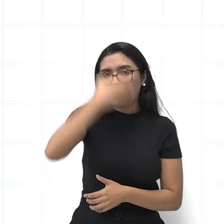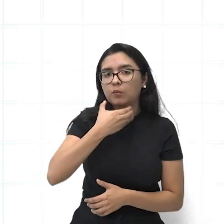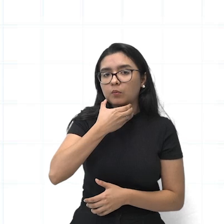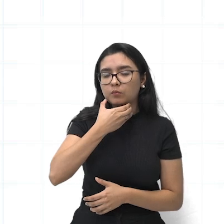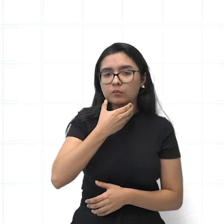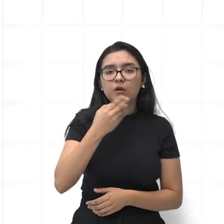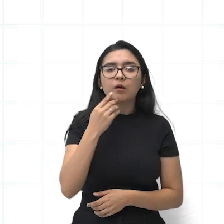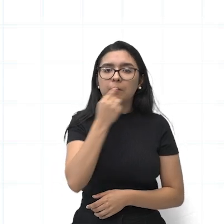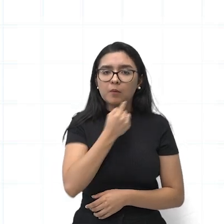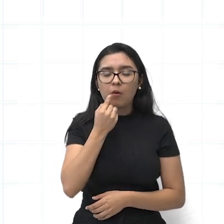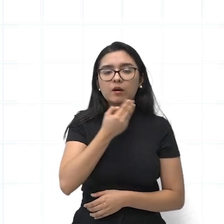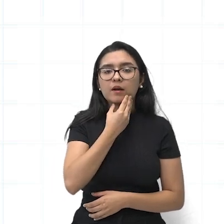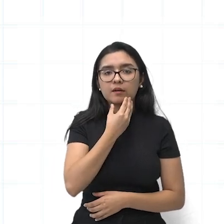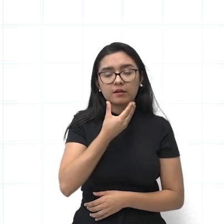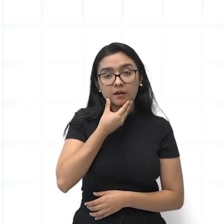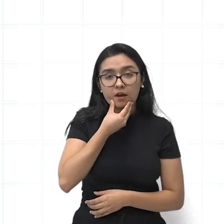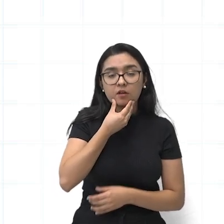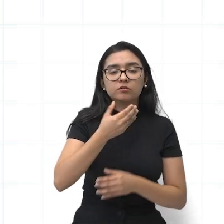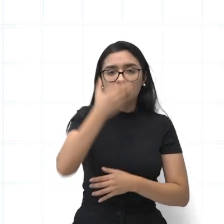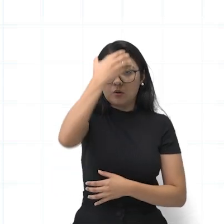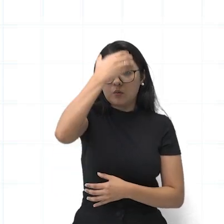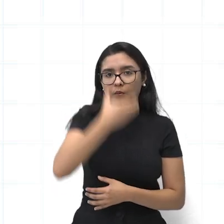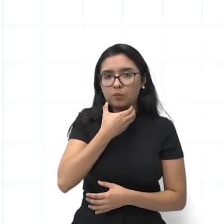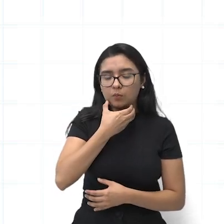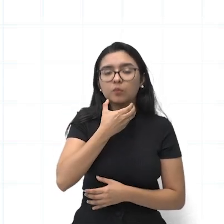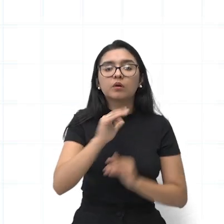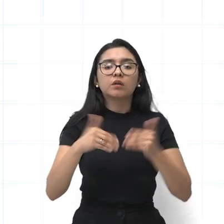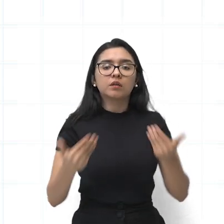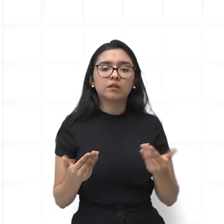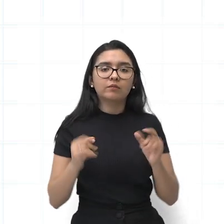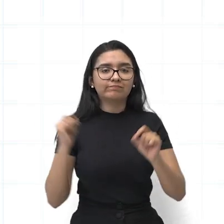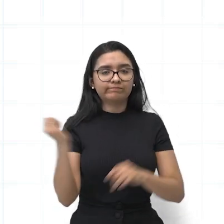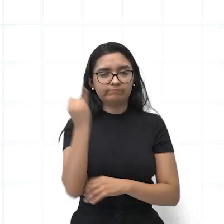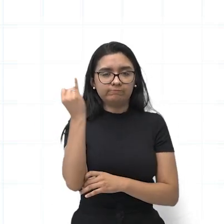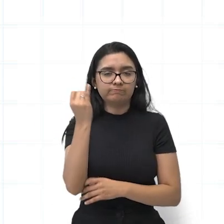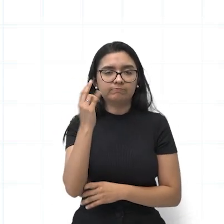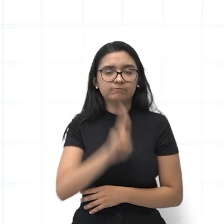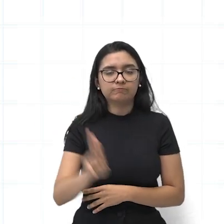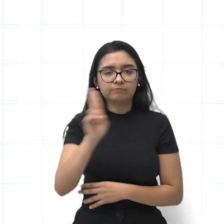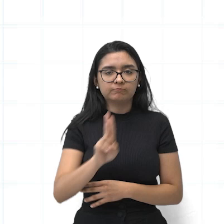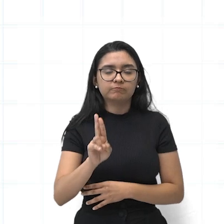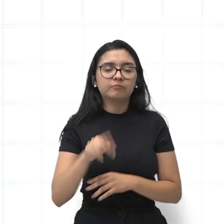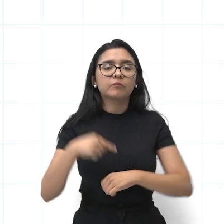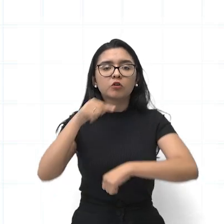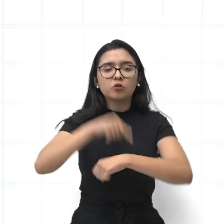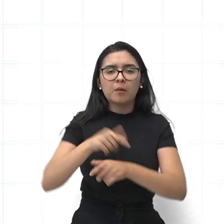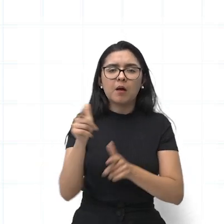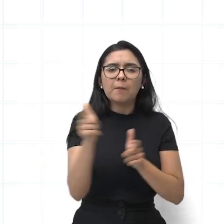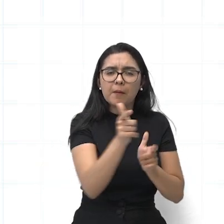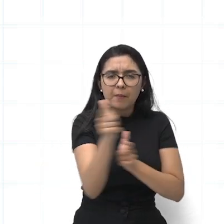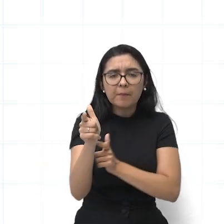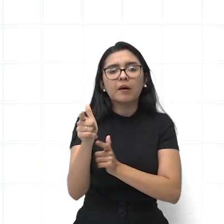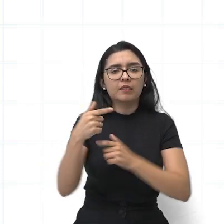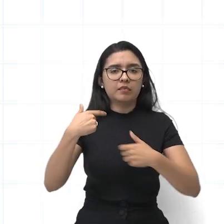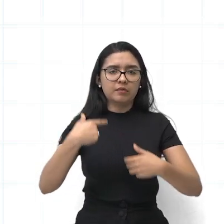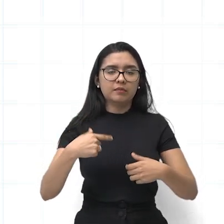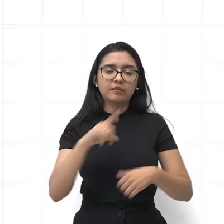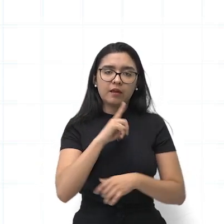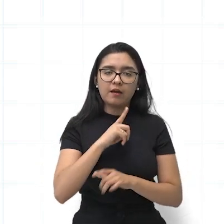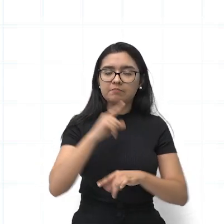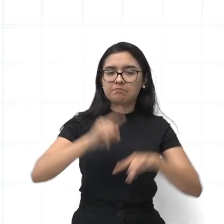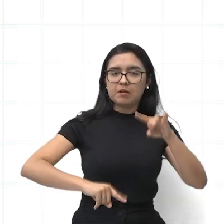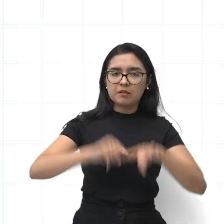parte da boca, do queixo, tá bom? Então é muito importante, no momento da prática, ter esses